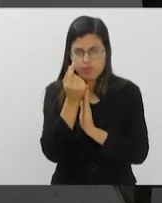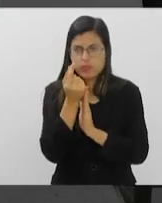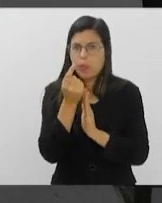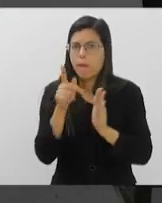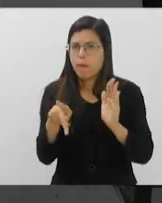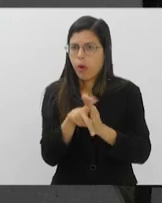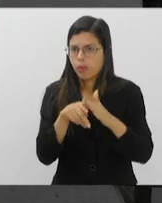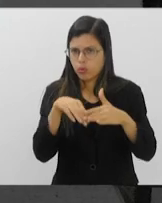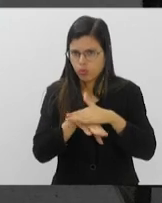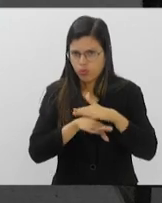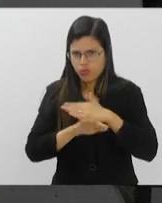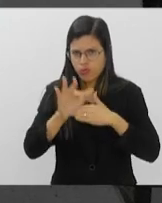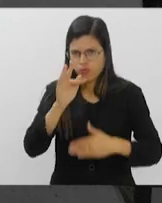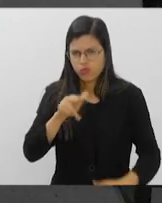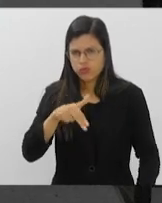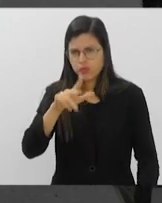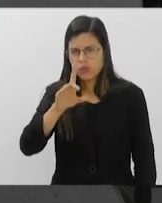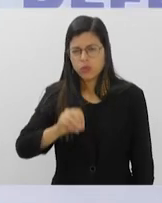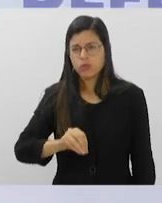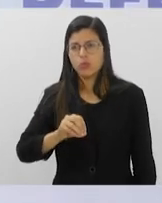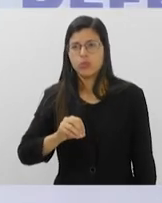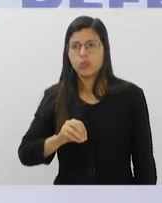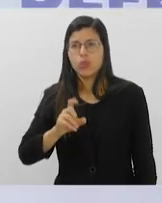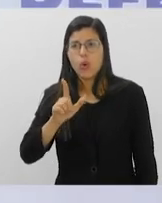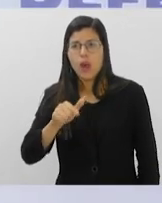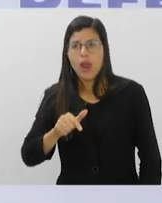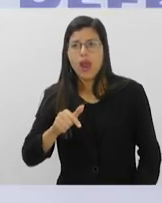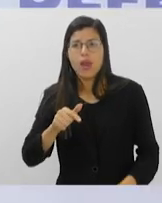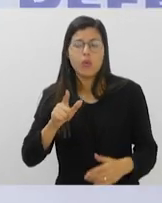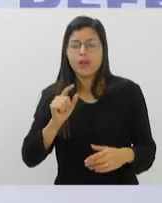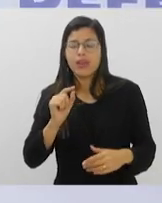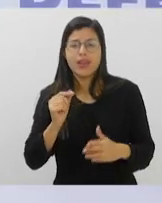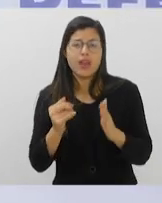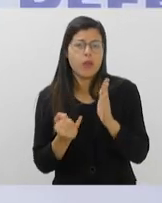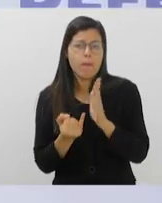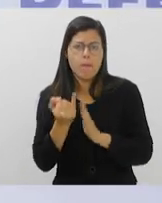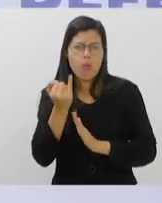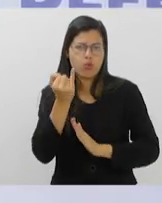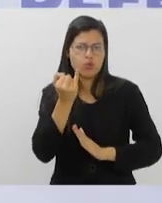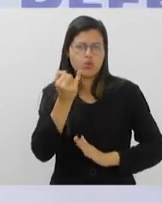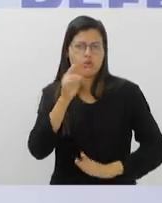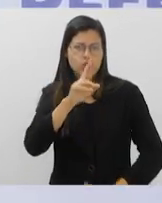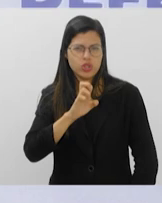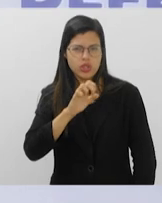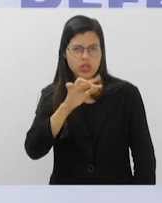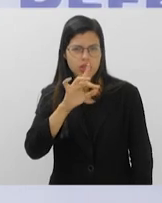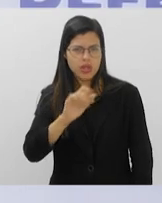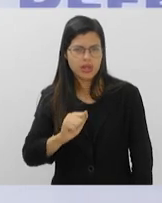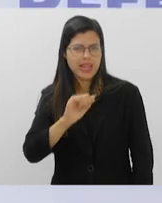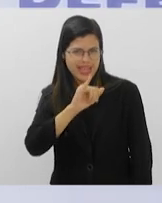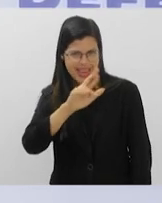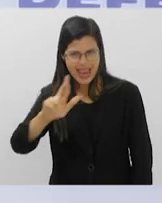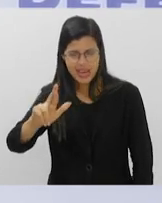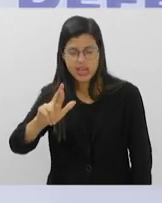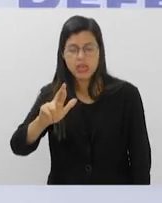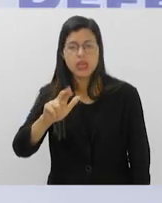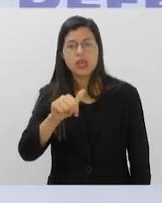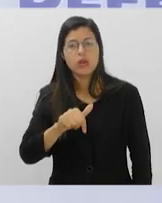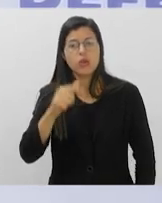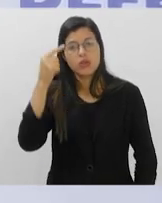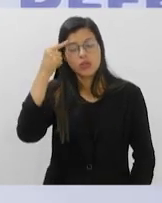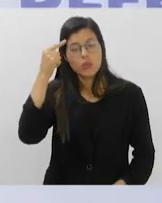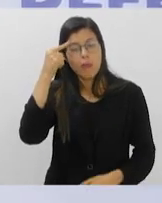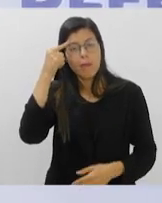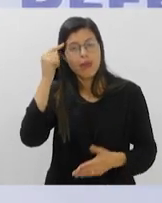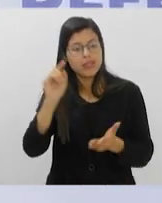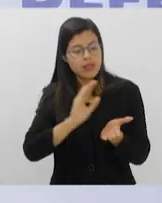fundo são as destinações do Imposto de Renda quando a gente pensa em gestão do recurso nós temos que pensar